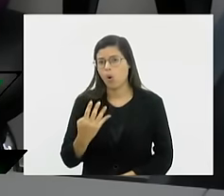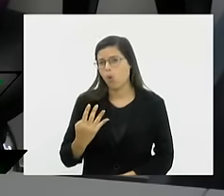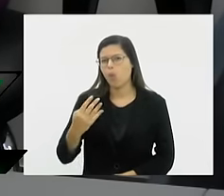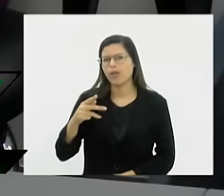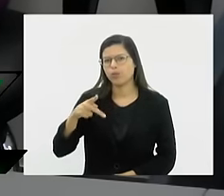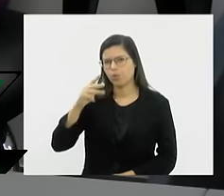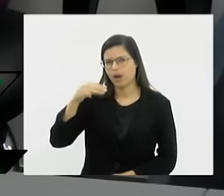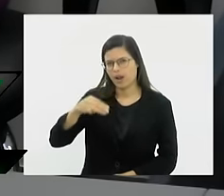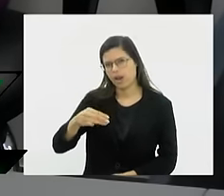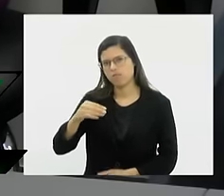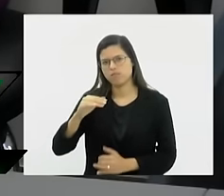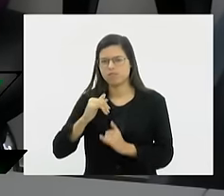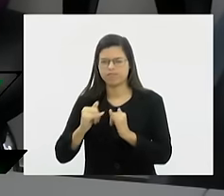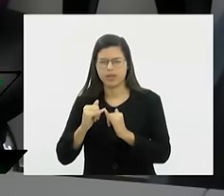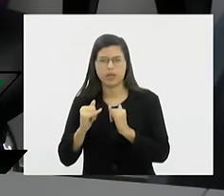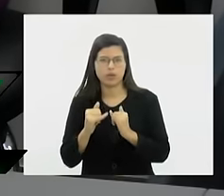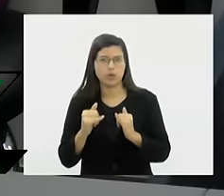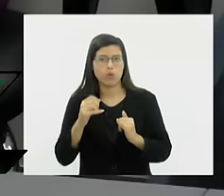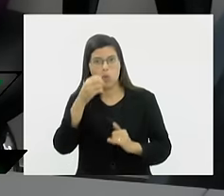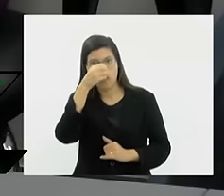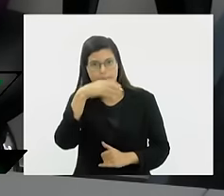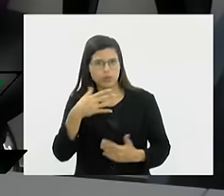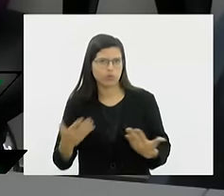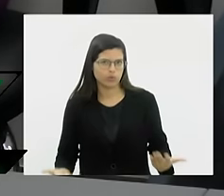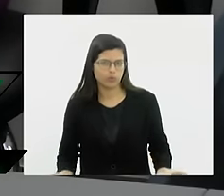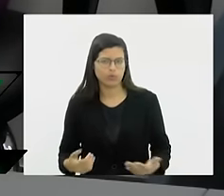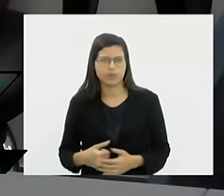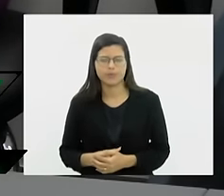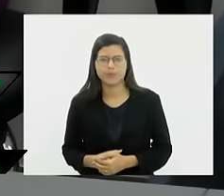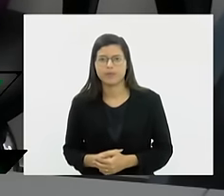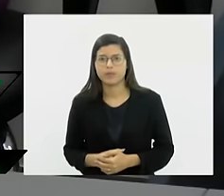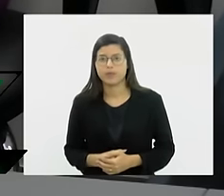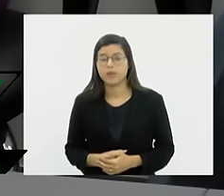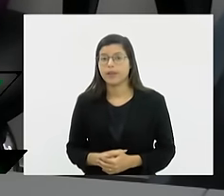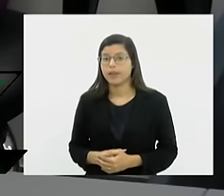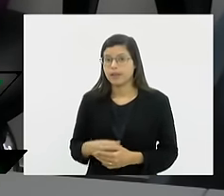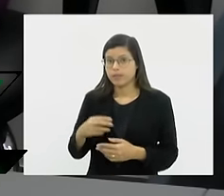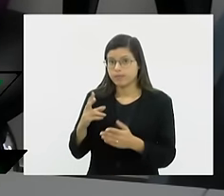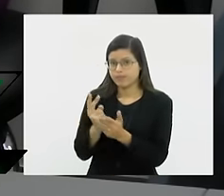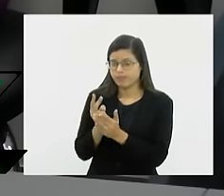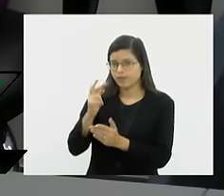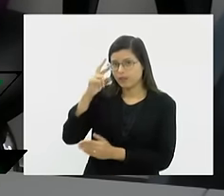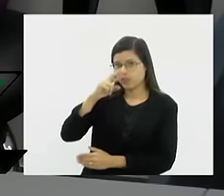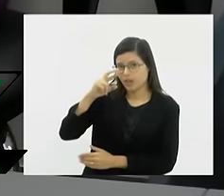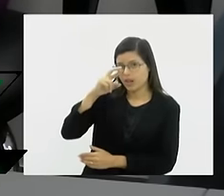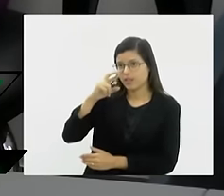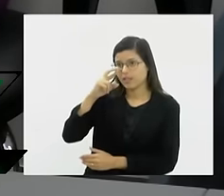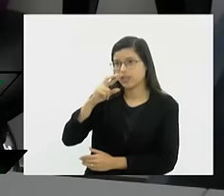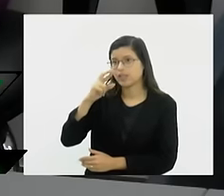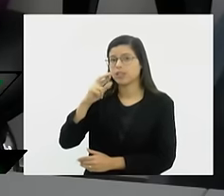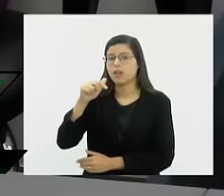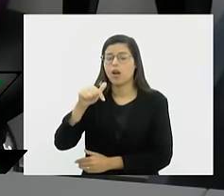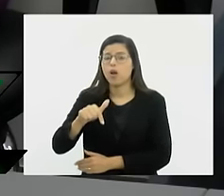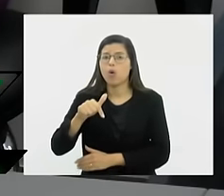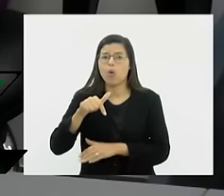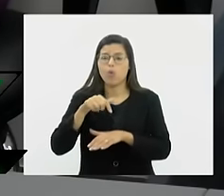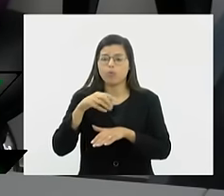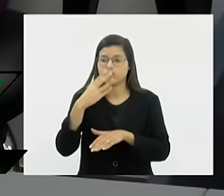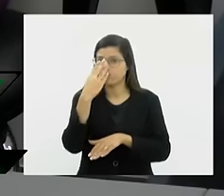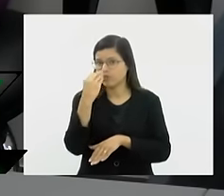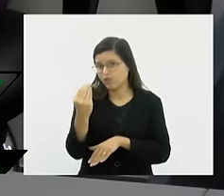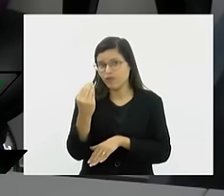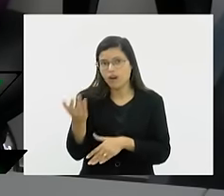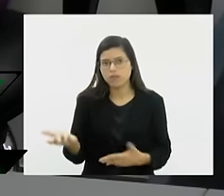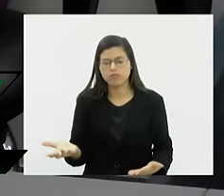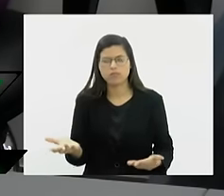4,5 quilômetros. É um absurdo isso. E o pior de tudo, sempre aquela fiscalização pesada no transporte alternativo. Não estou aqui dizendo que vou